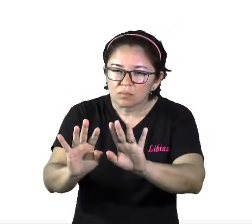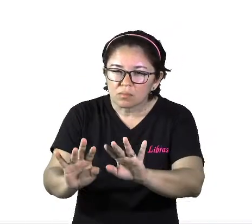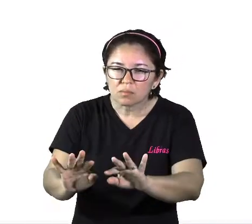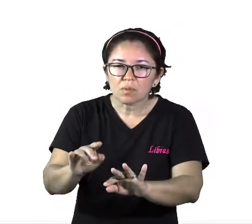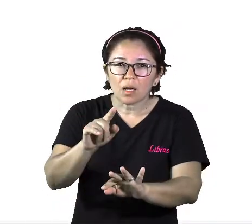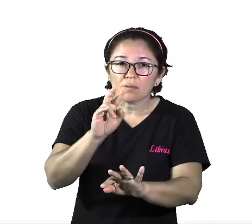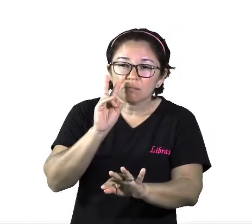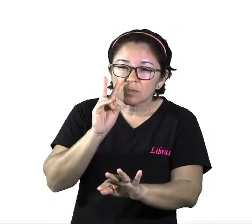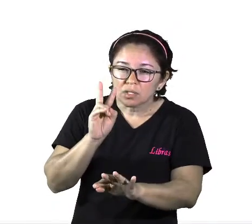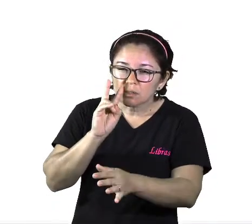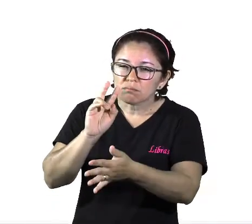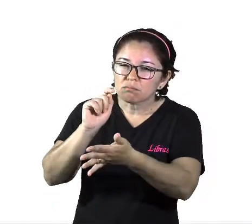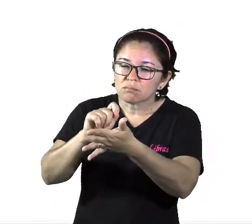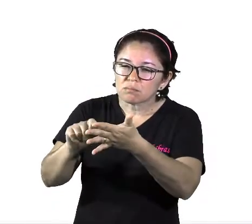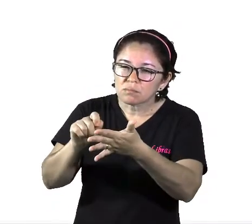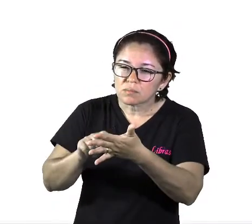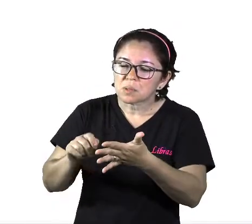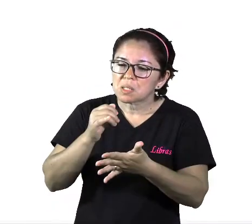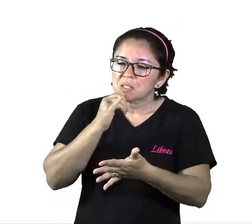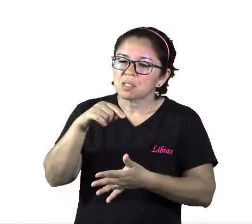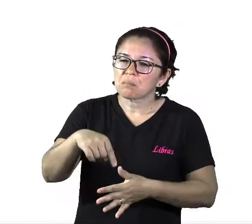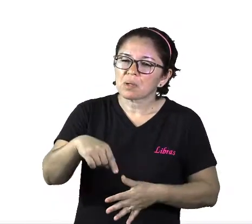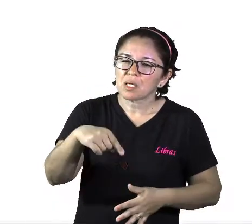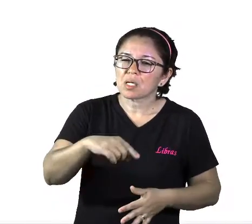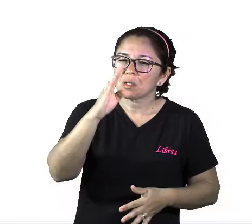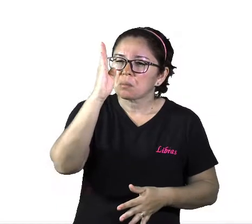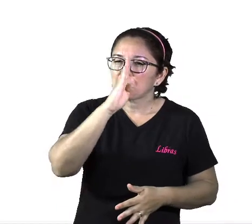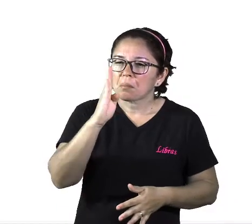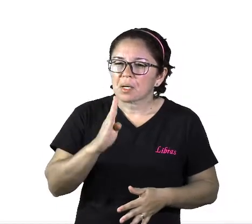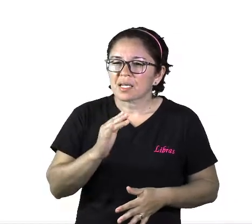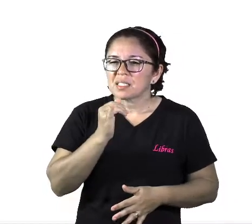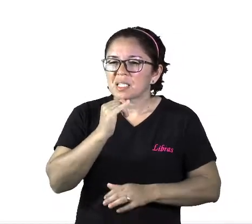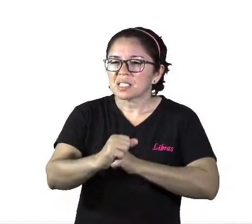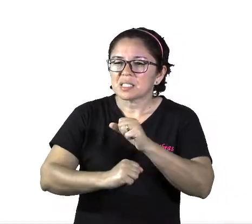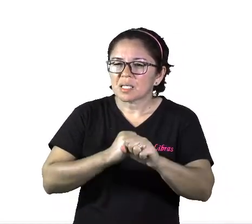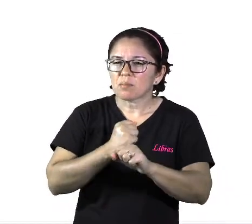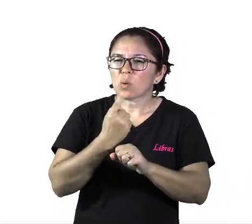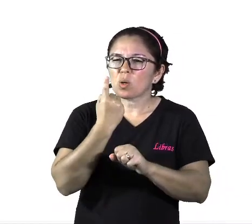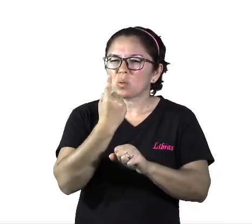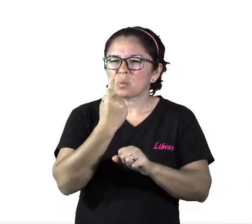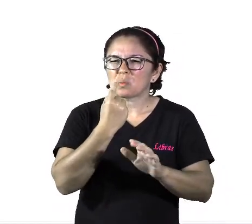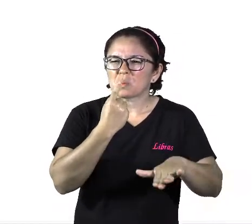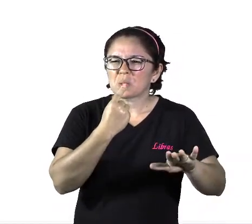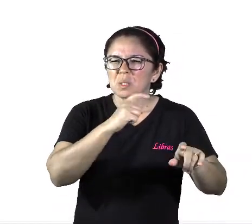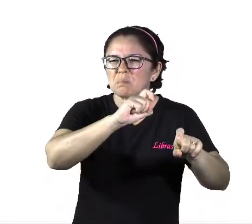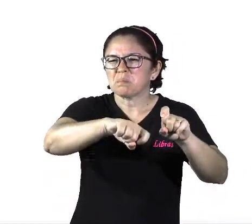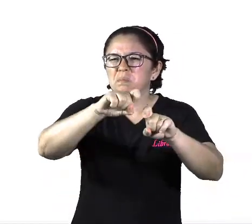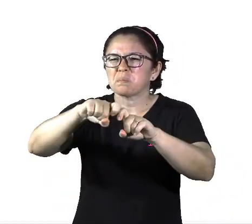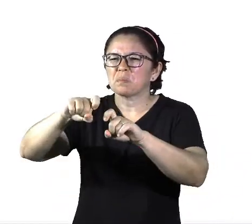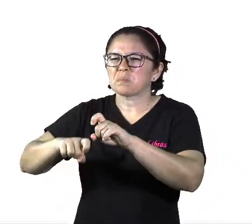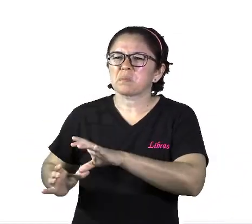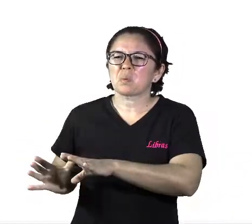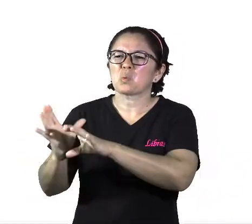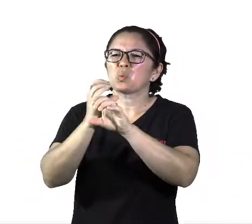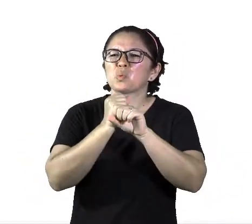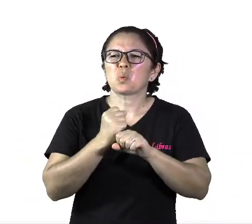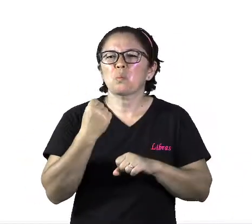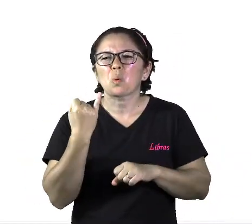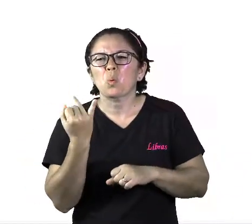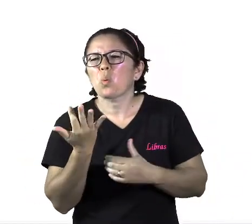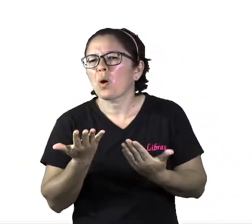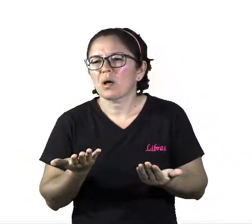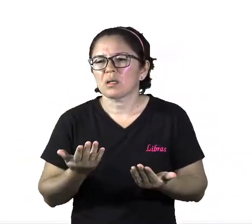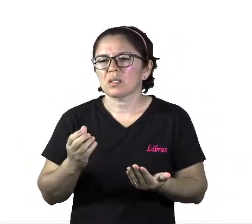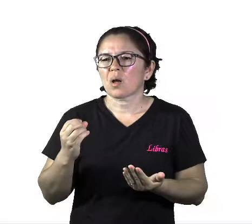que são exploradas no Brasil, né? E quantidade de crianças que ainda tem aquele trabalho infantil, que trabalha,